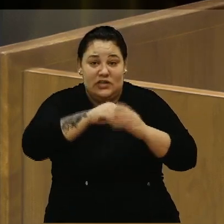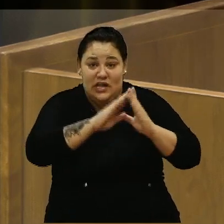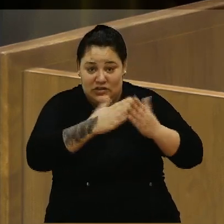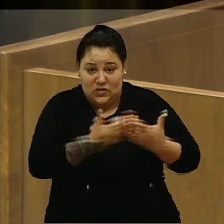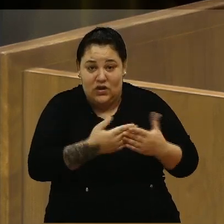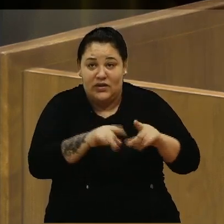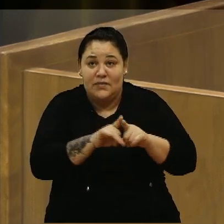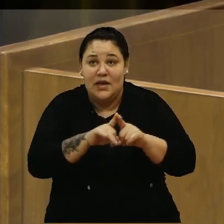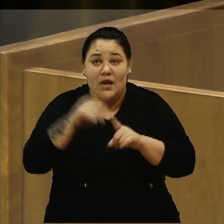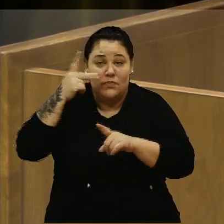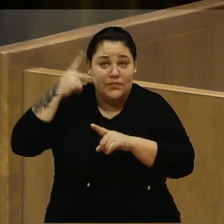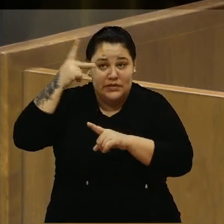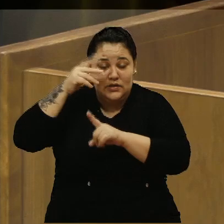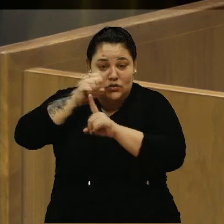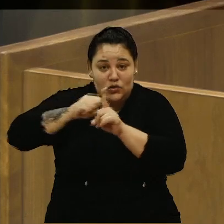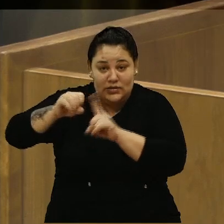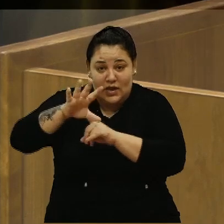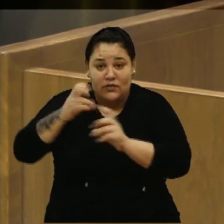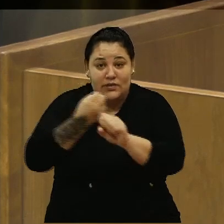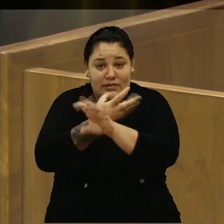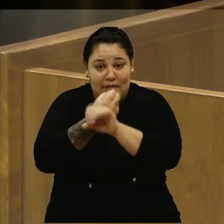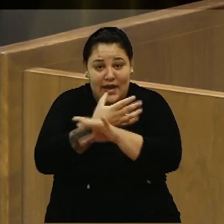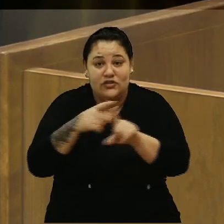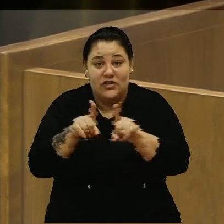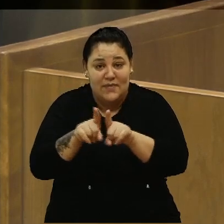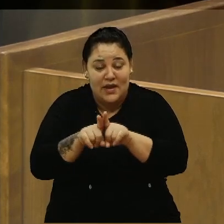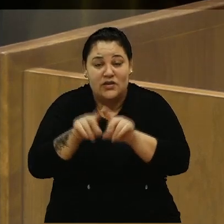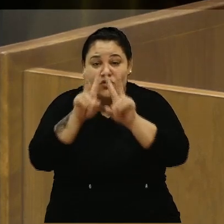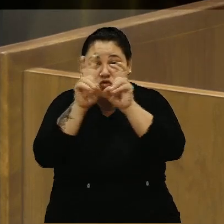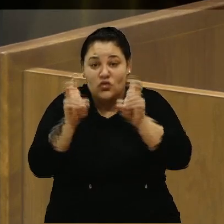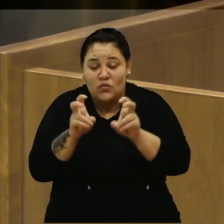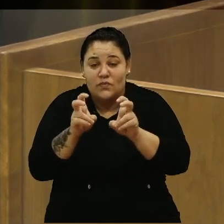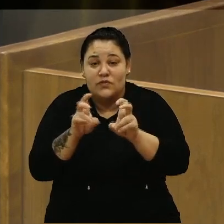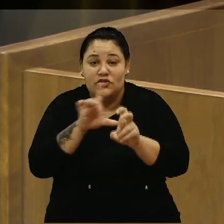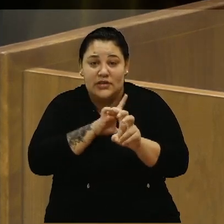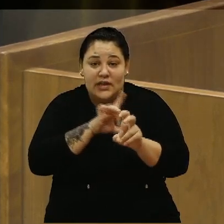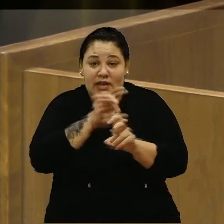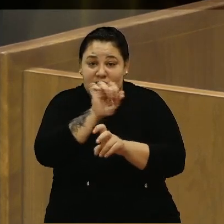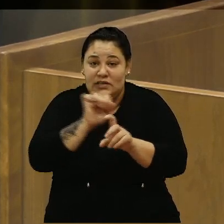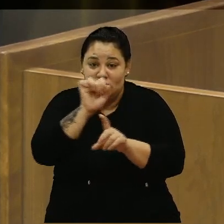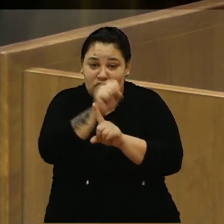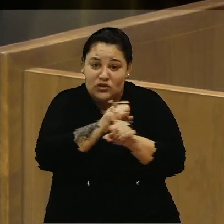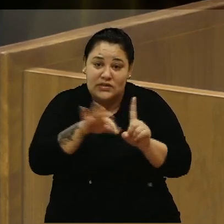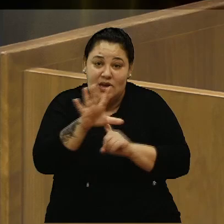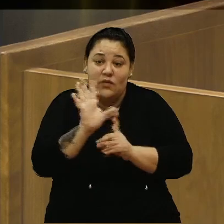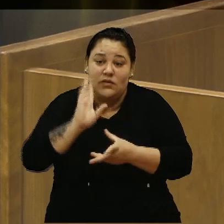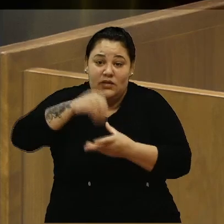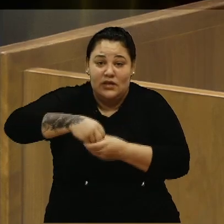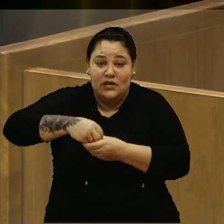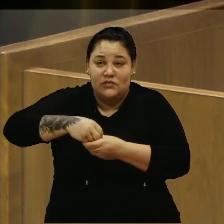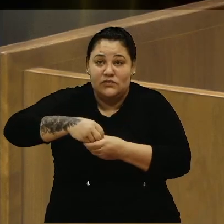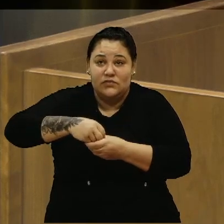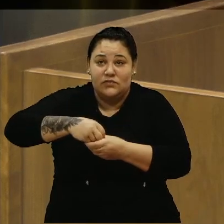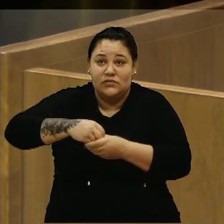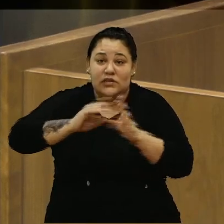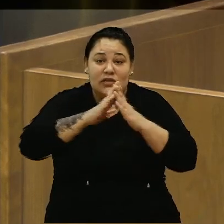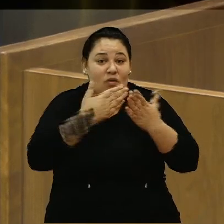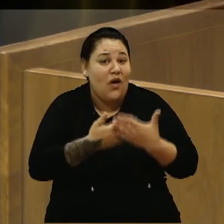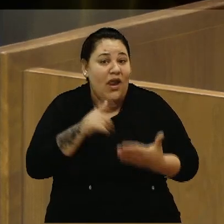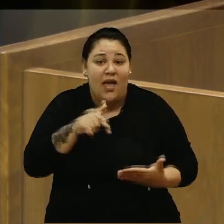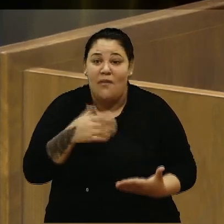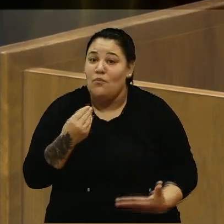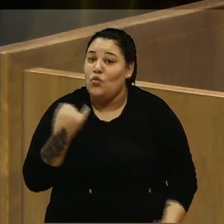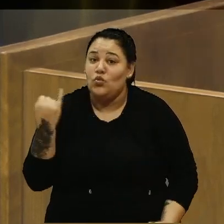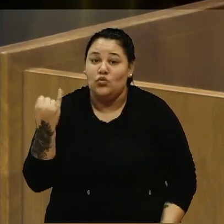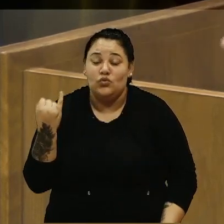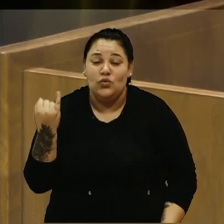do psicossocial da SMED, sobre essa pauta de termos assistentes sociais e psicólogos nas escolas. É fundamental, é urgente,